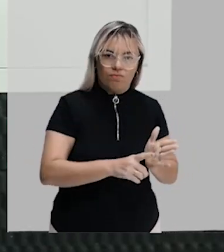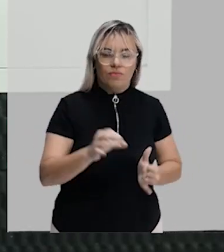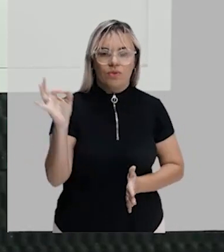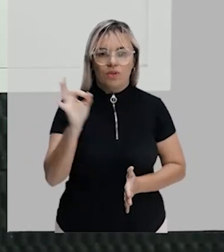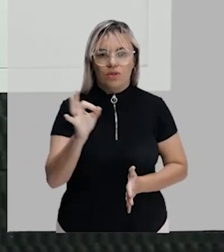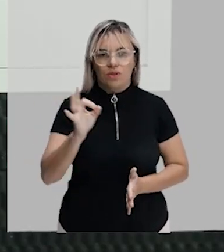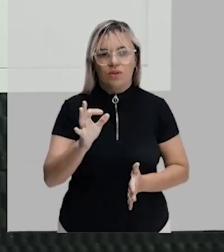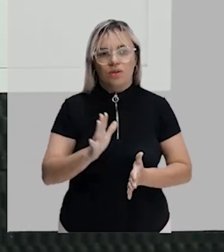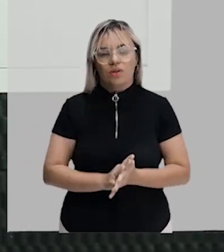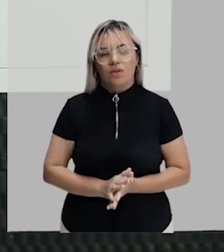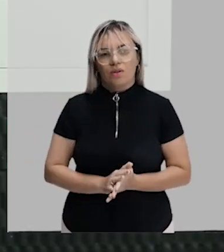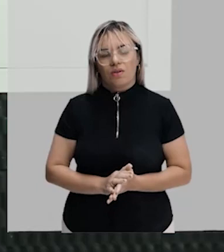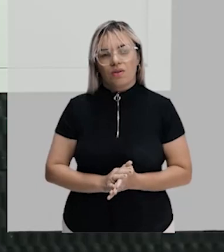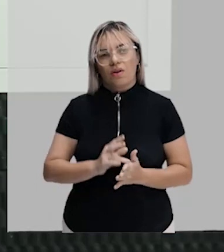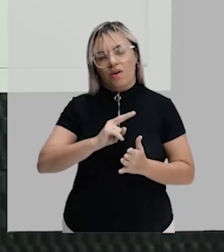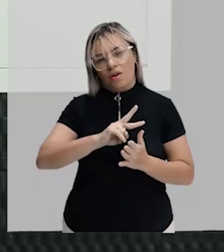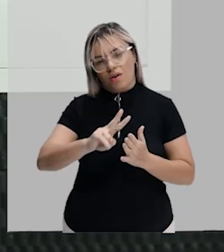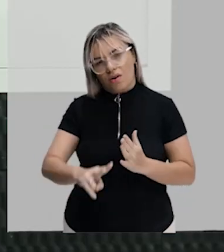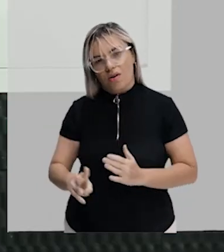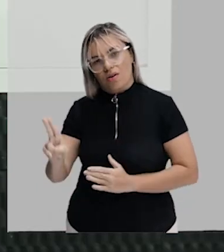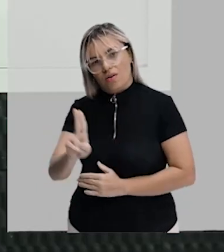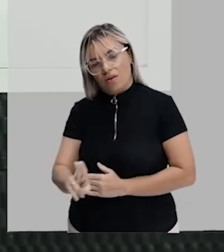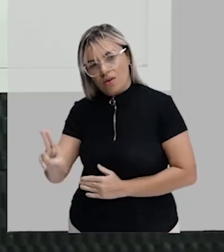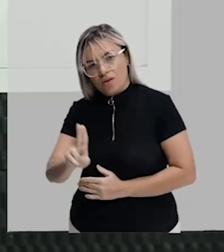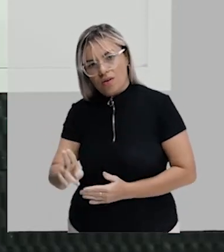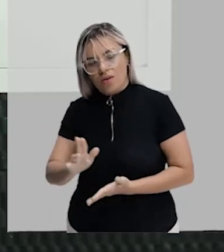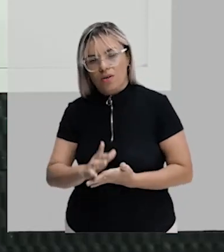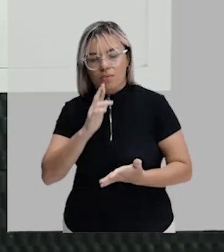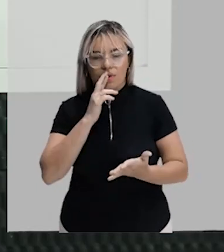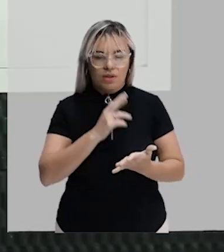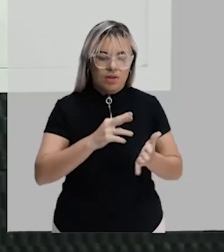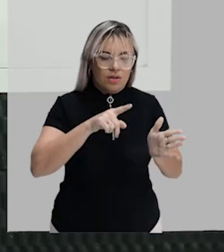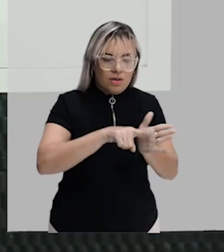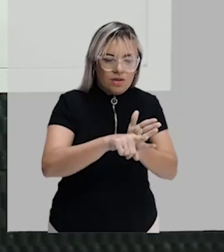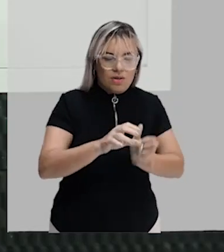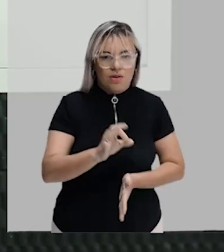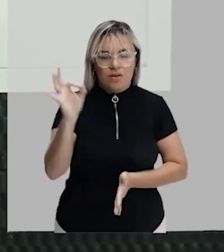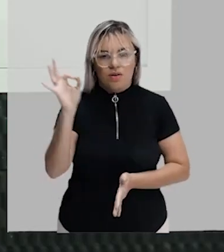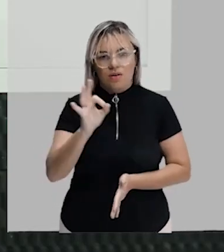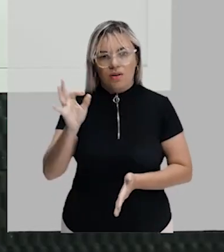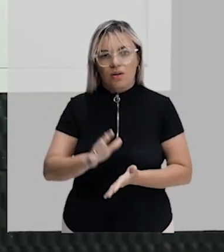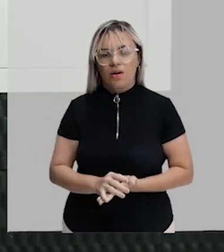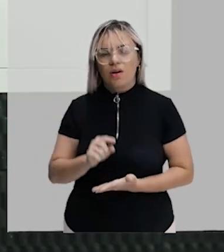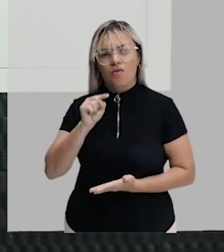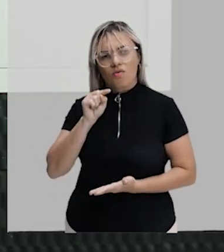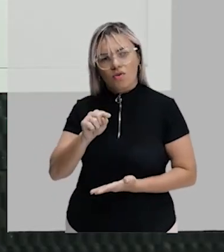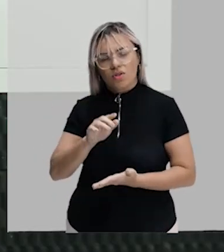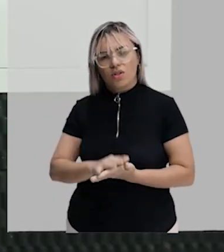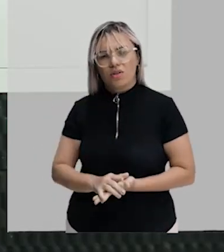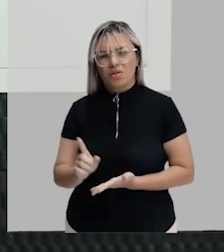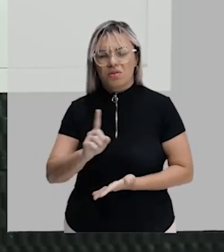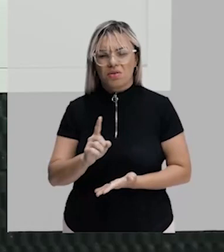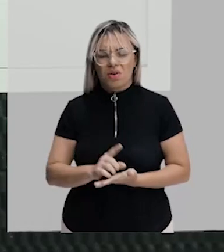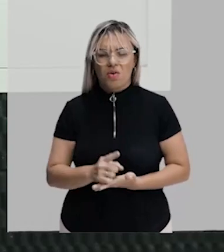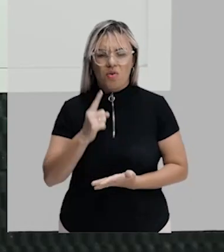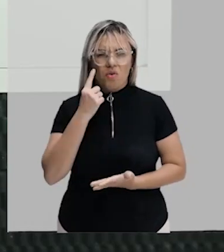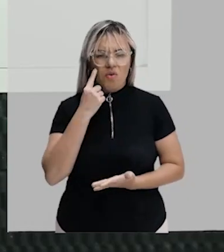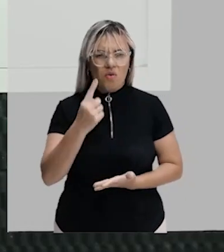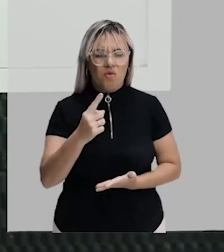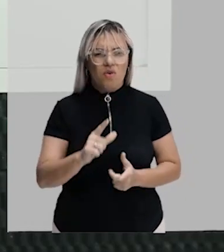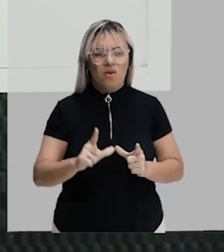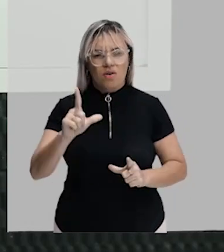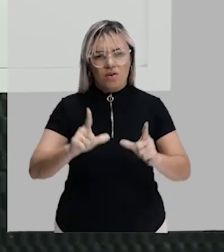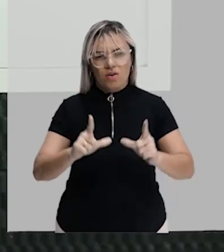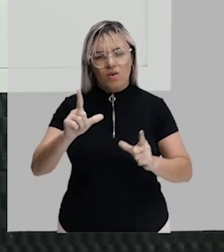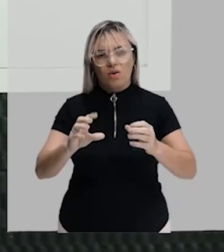muito utilizado na resolução de problemas de porcentagem. Tá? Então, quem não assistiu esse vídeo de como se determina, o que é um fator